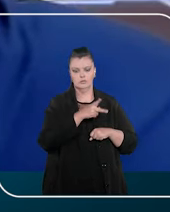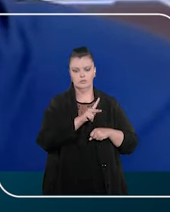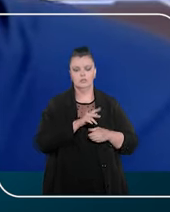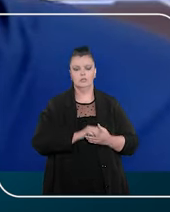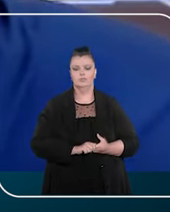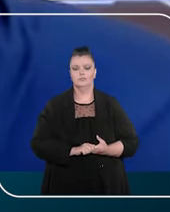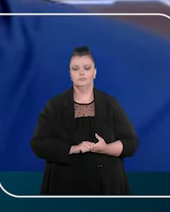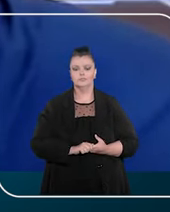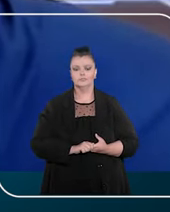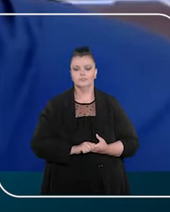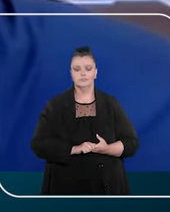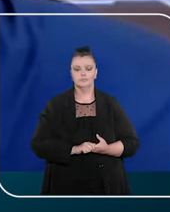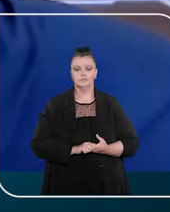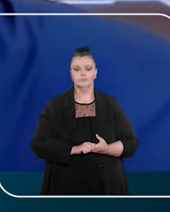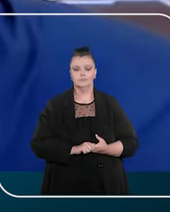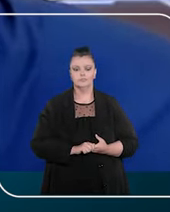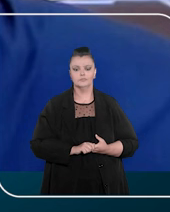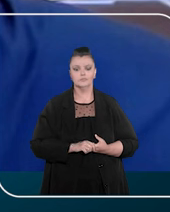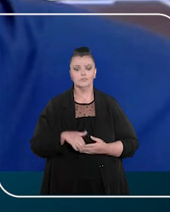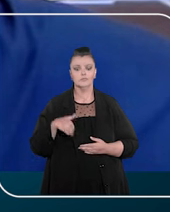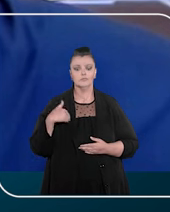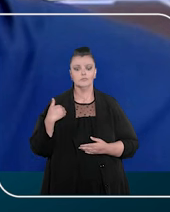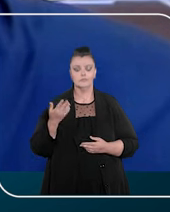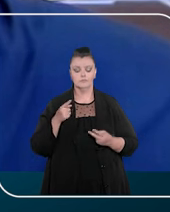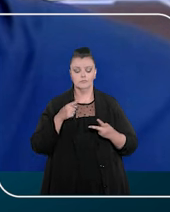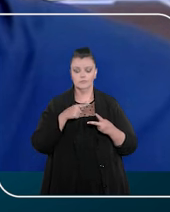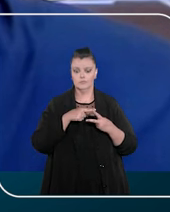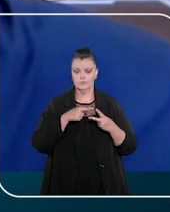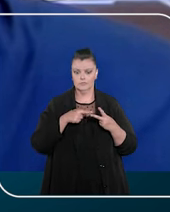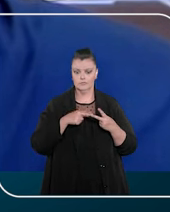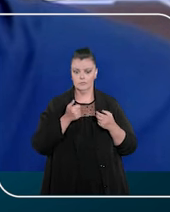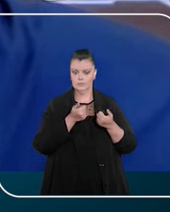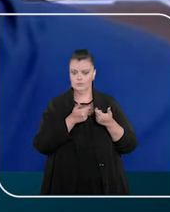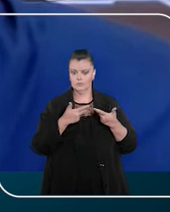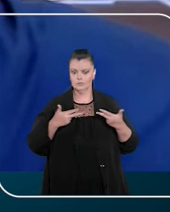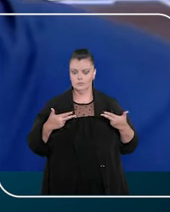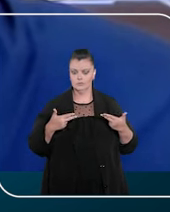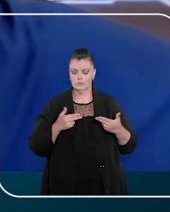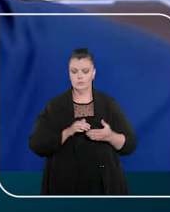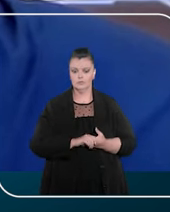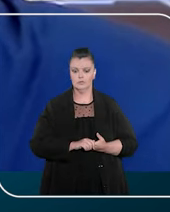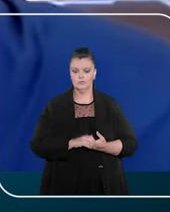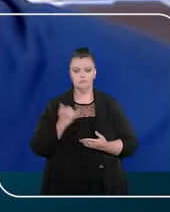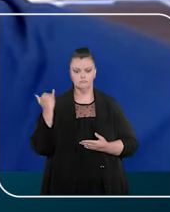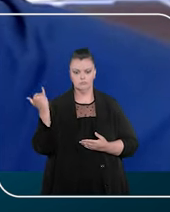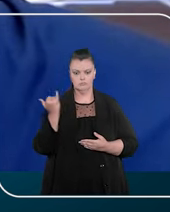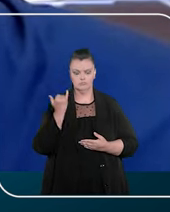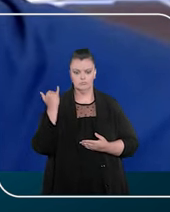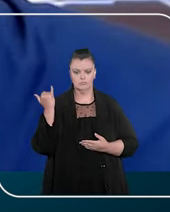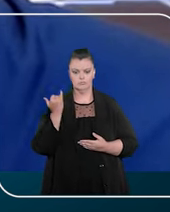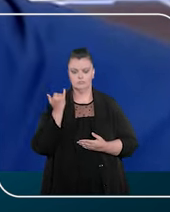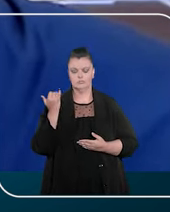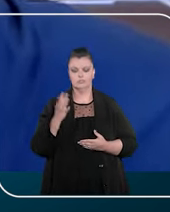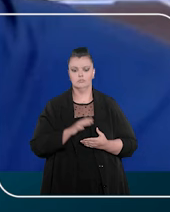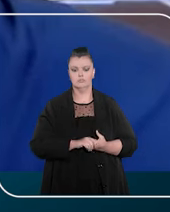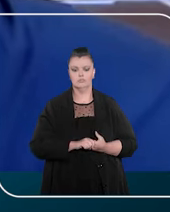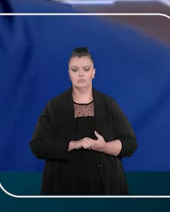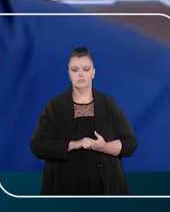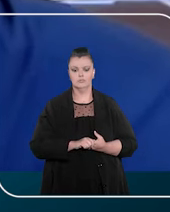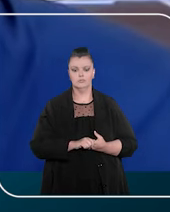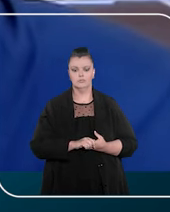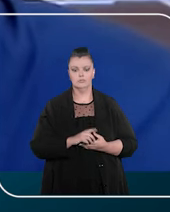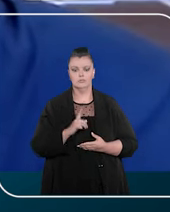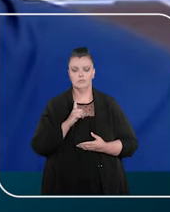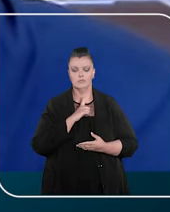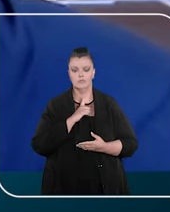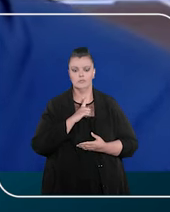República Federativa. E se destacam duas coisas que me parecem que são absolutamente fundamentais e